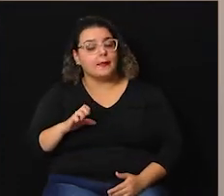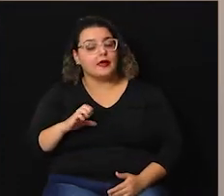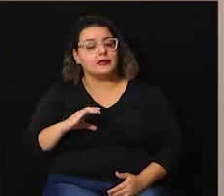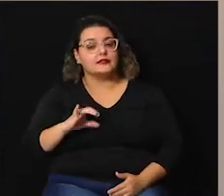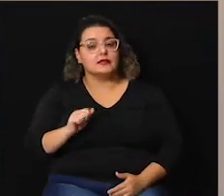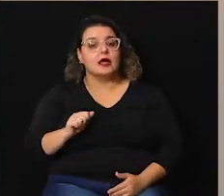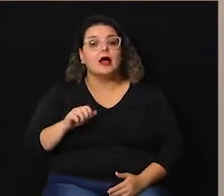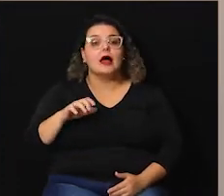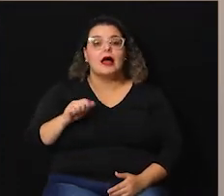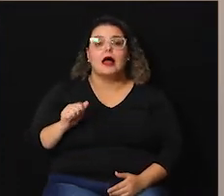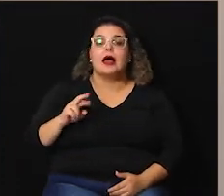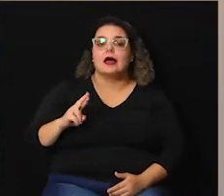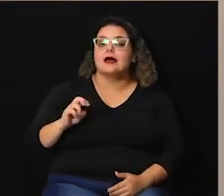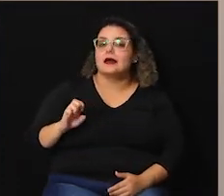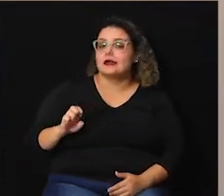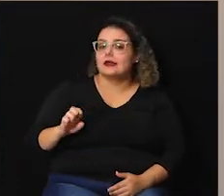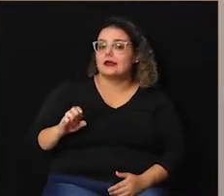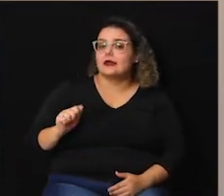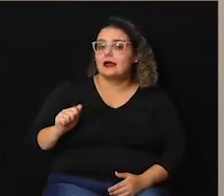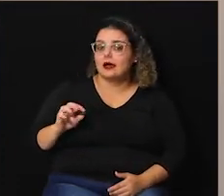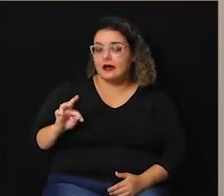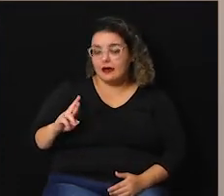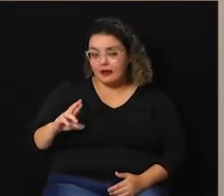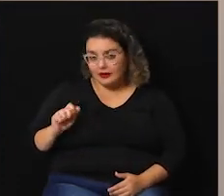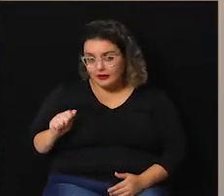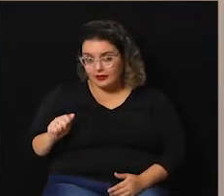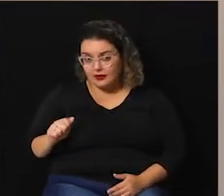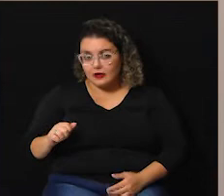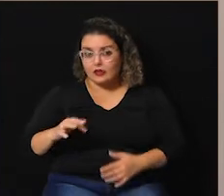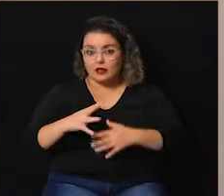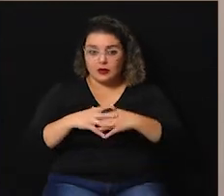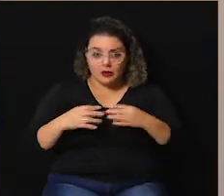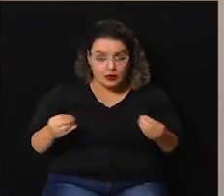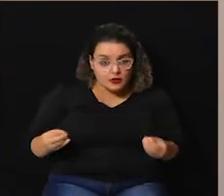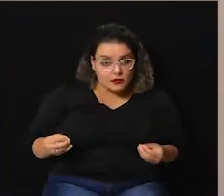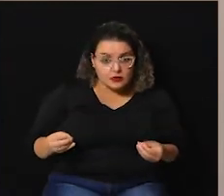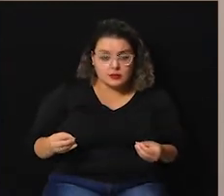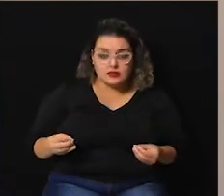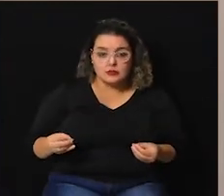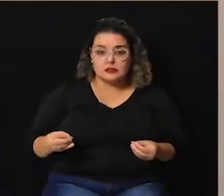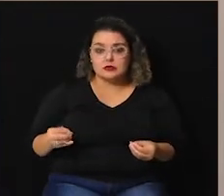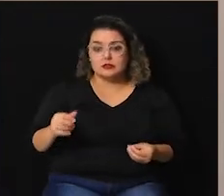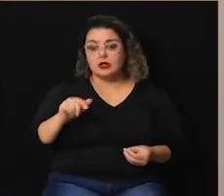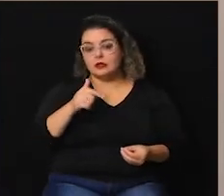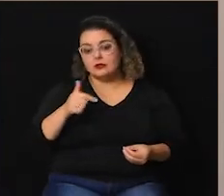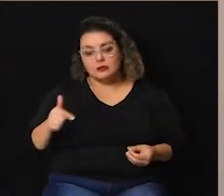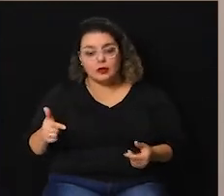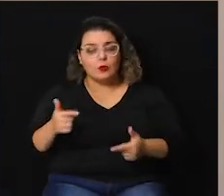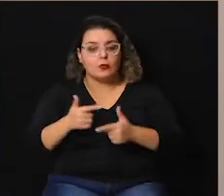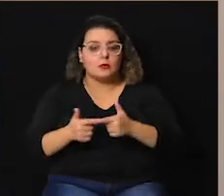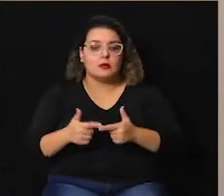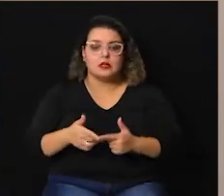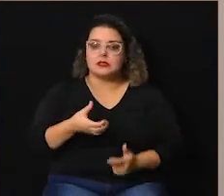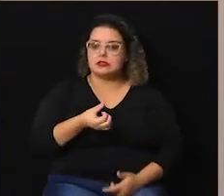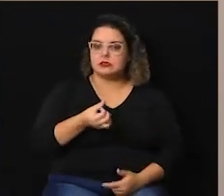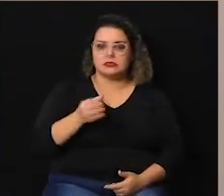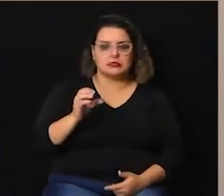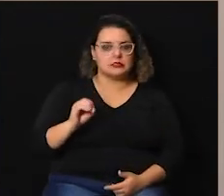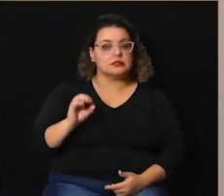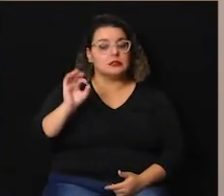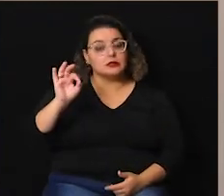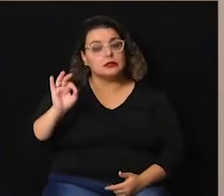os resultados de evolução para cura sem remissão, ou seja, sem recaída, é de